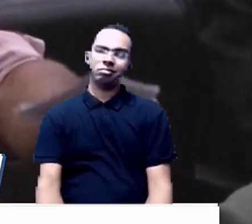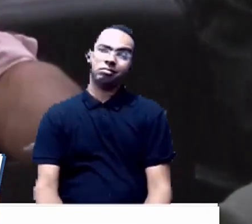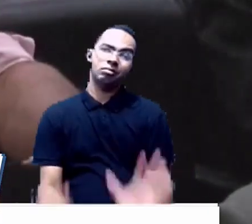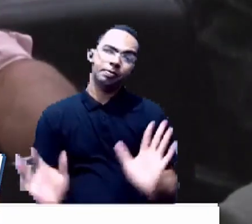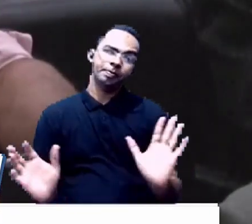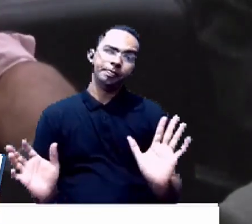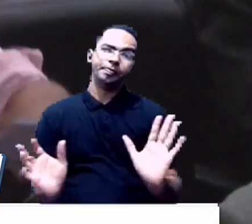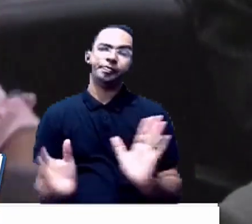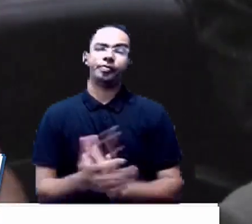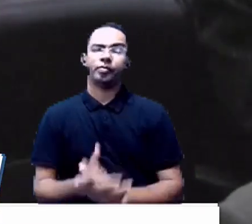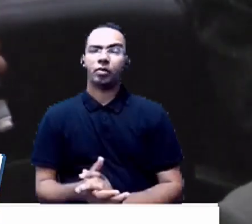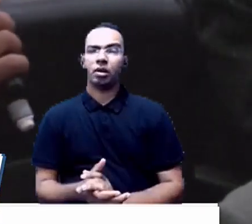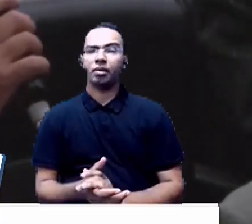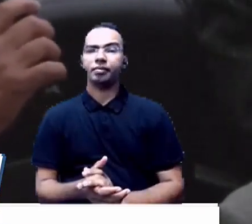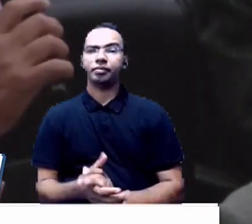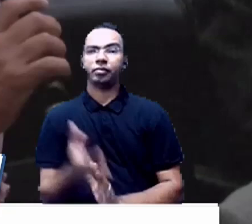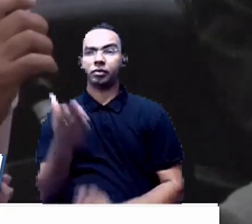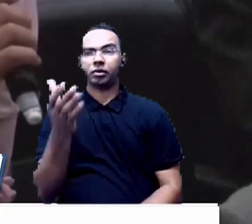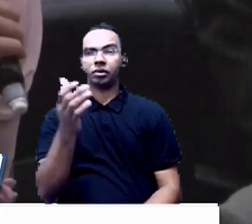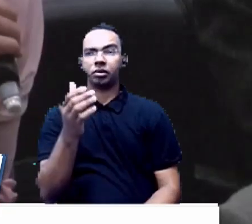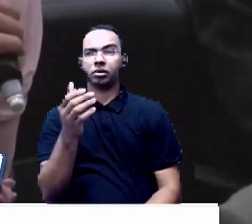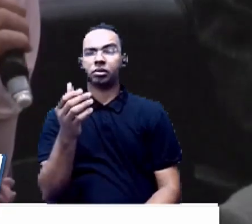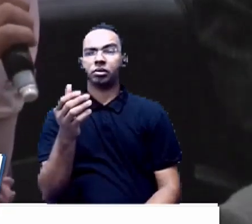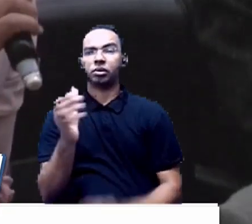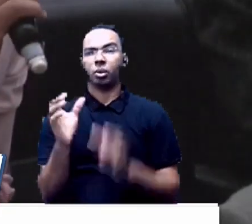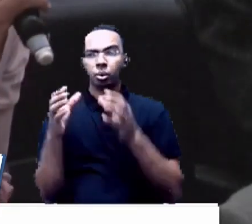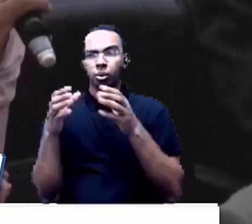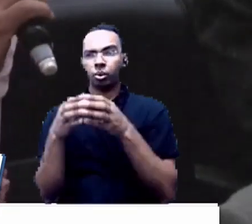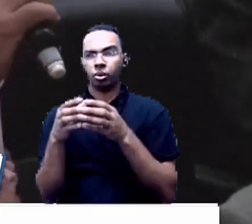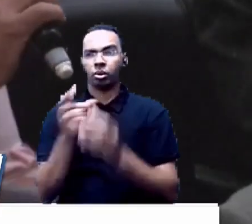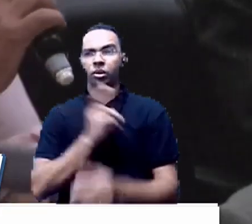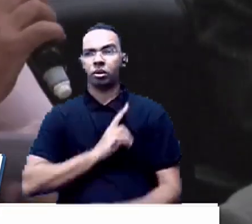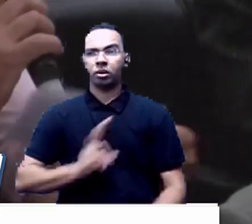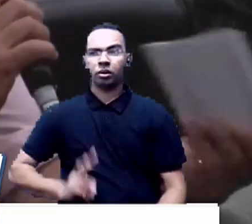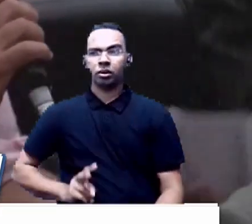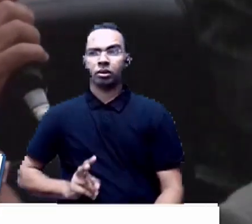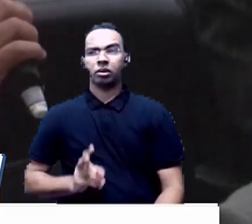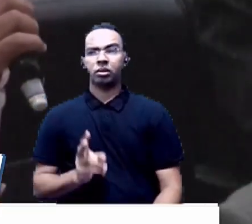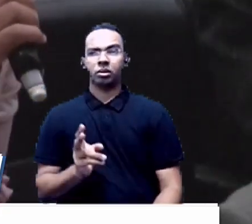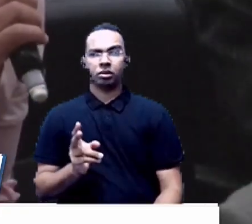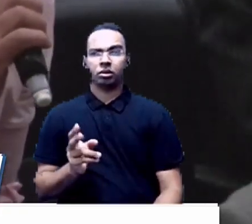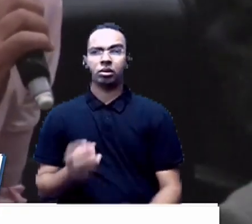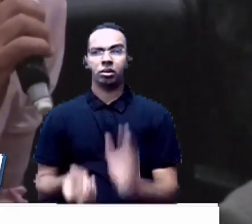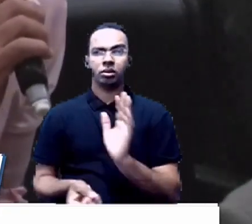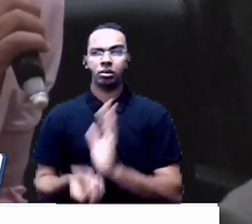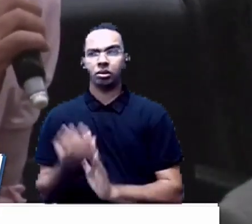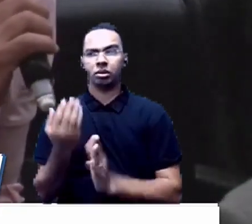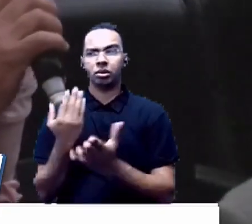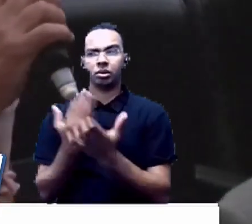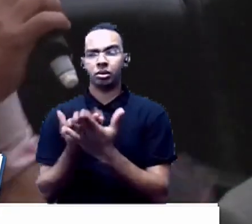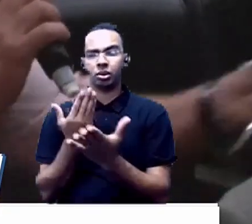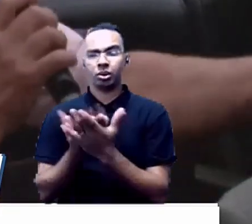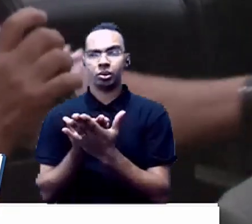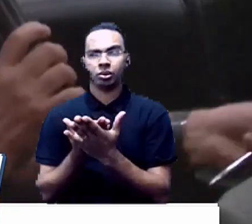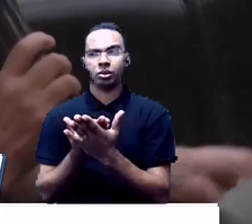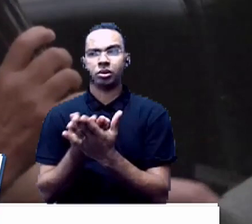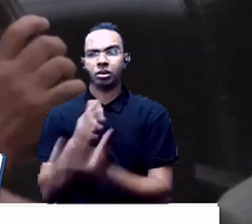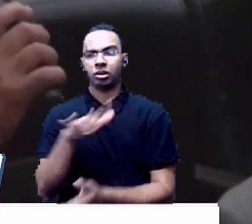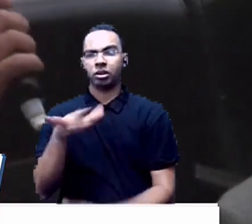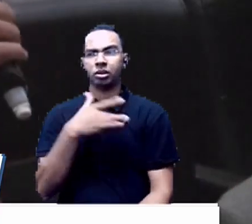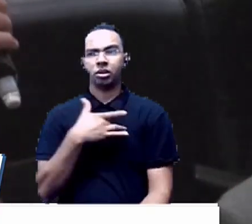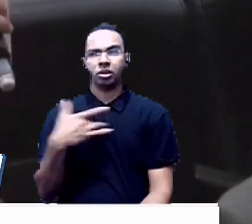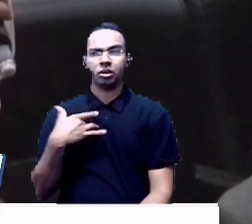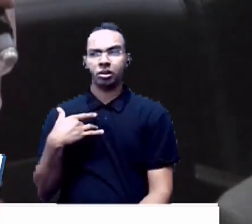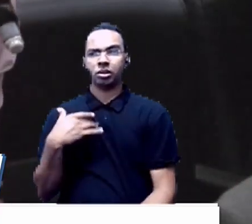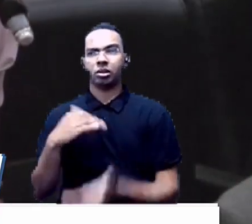a própria aqui, quando foi feita o grupo aqui de vereadores que fizeram o estudo, a análise da saúde, a secretária devia